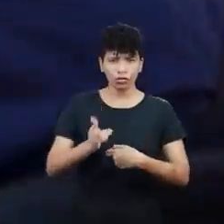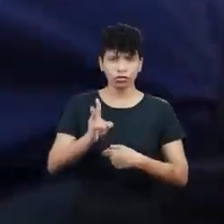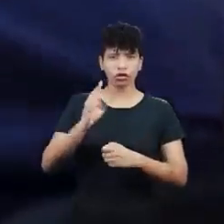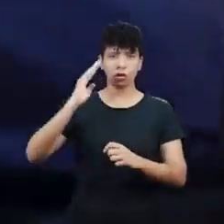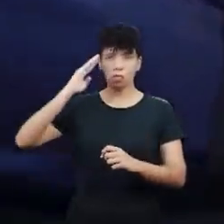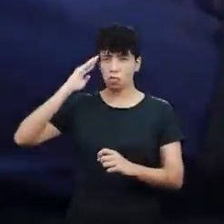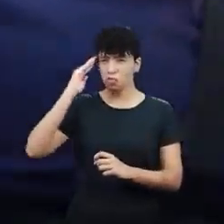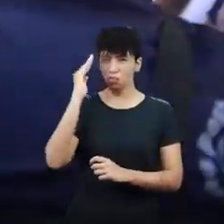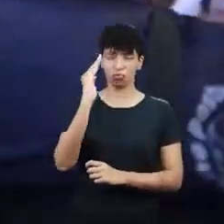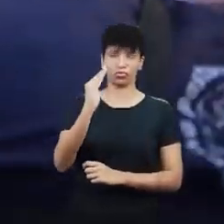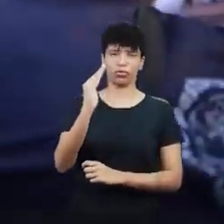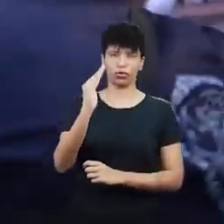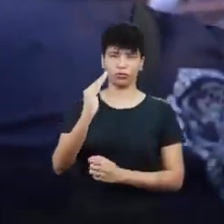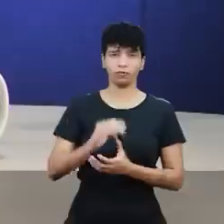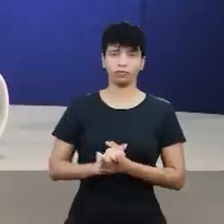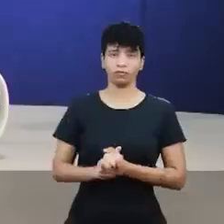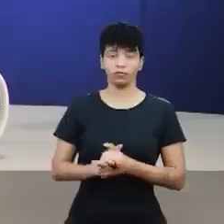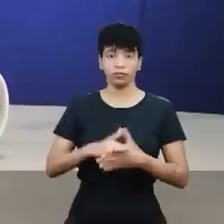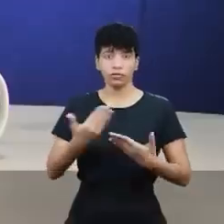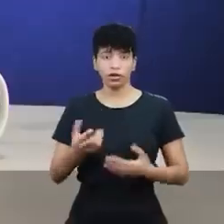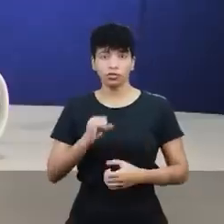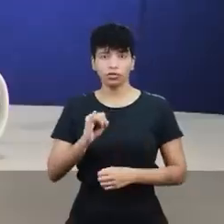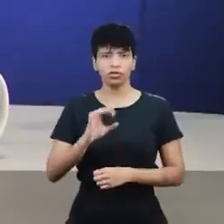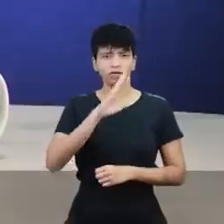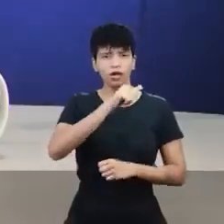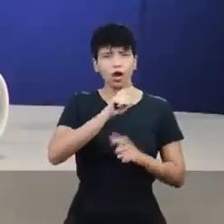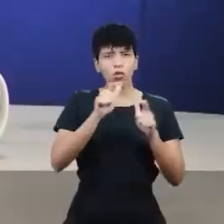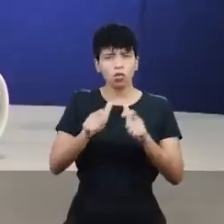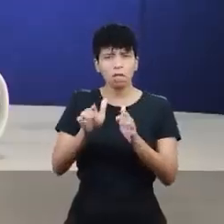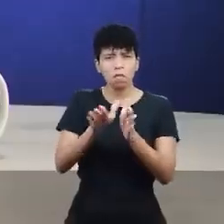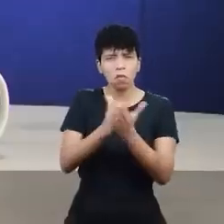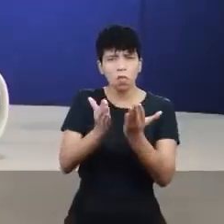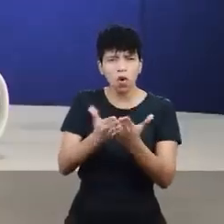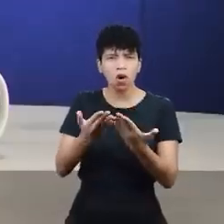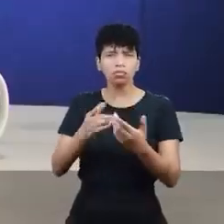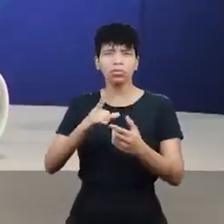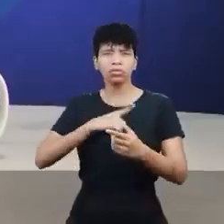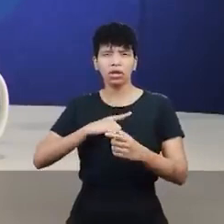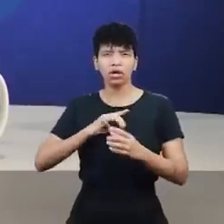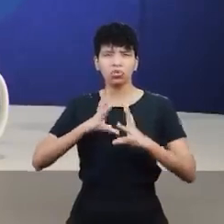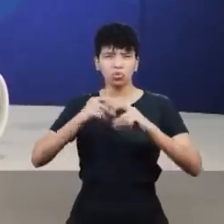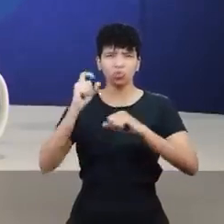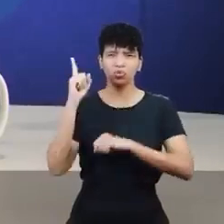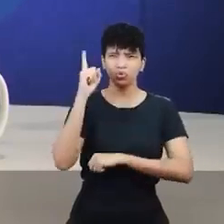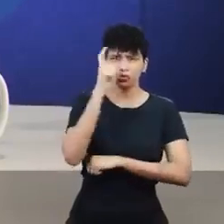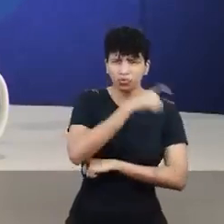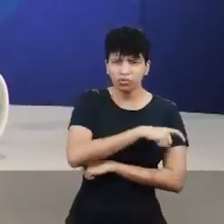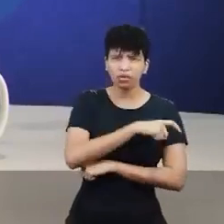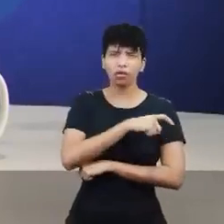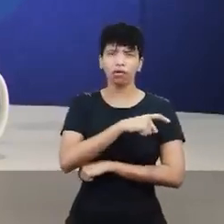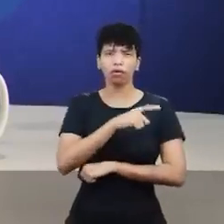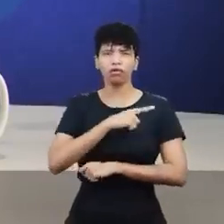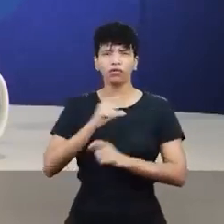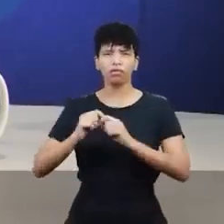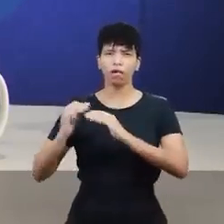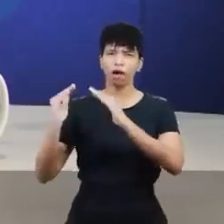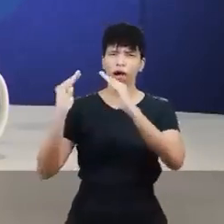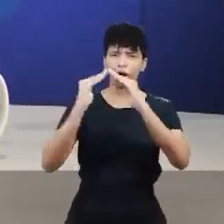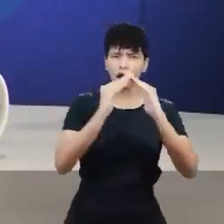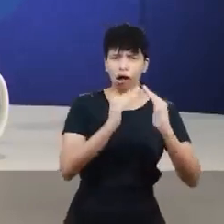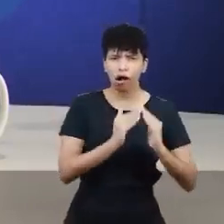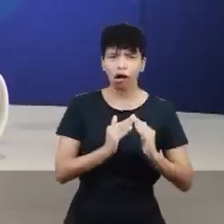sempre foi prioridade. Então você pegava uma favela com todas as dificuldades e você fazia